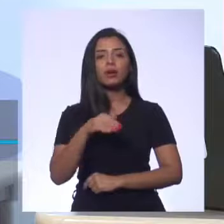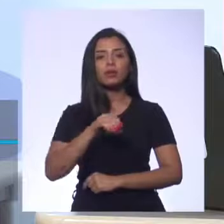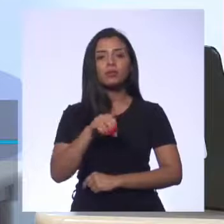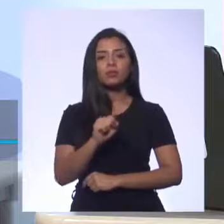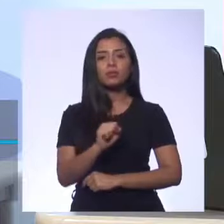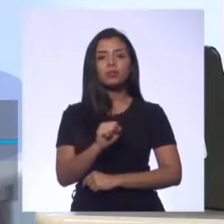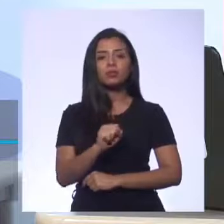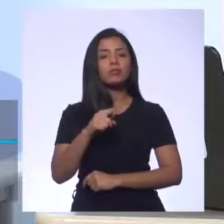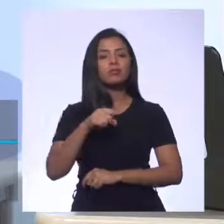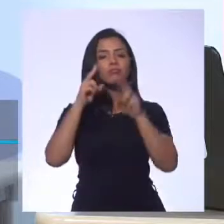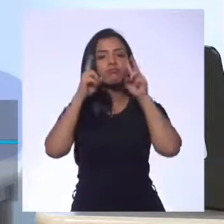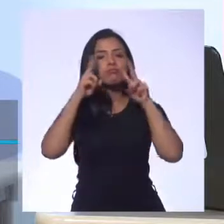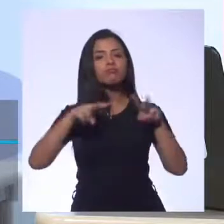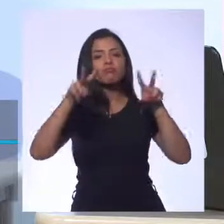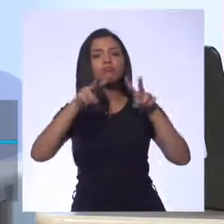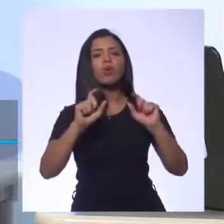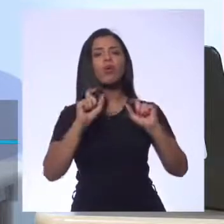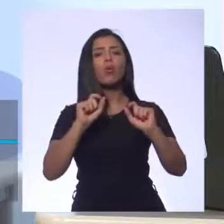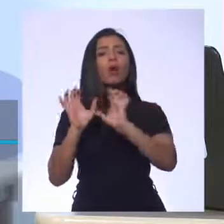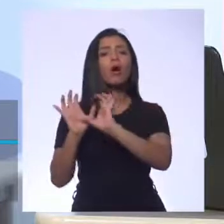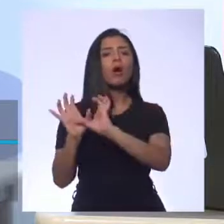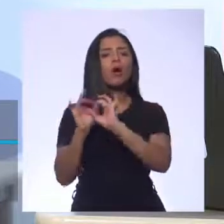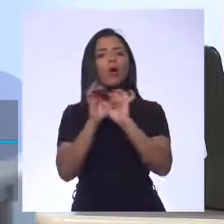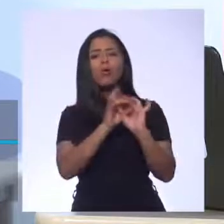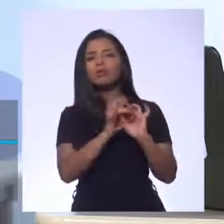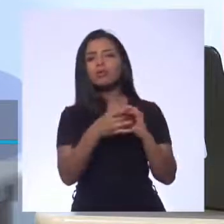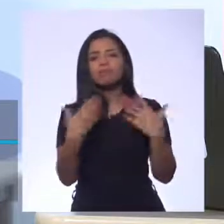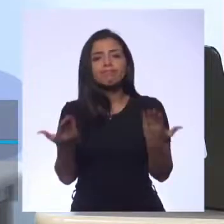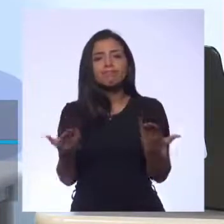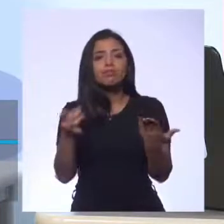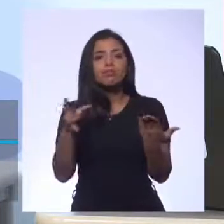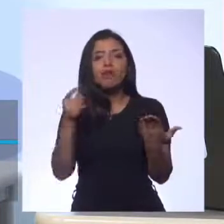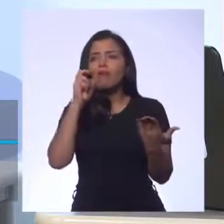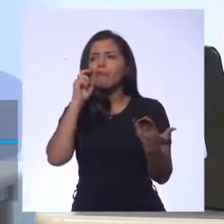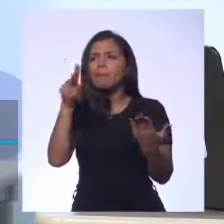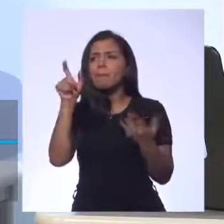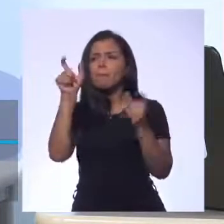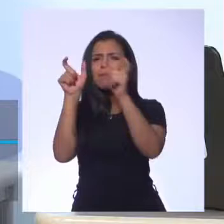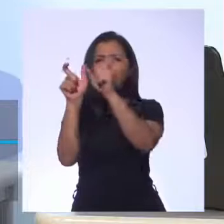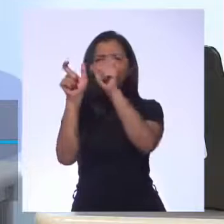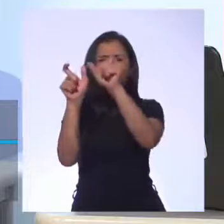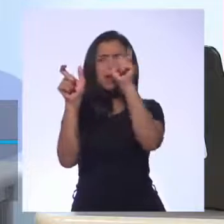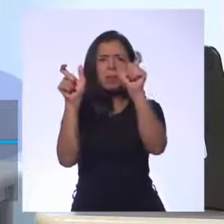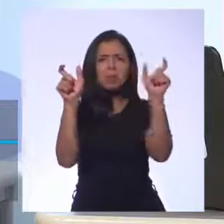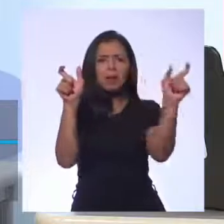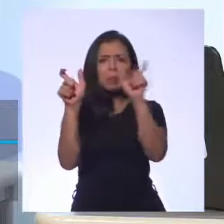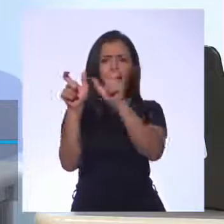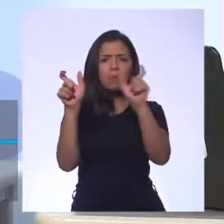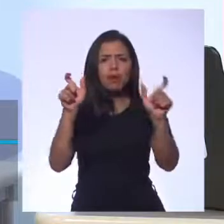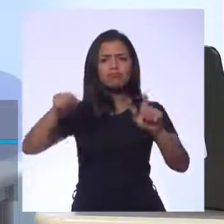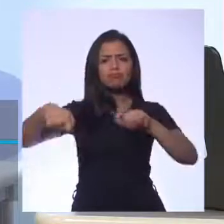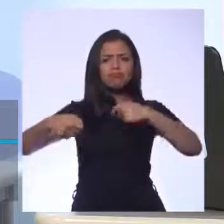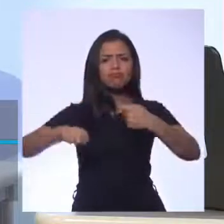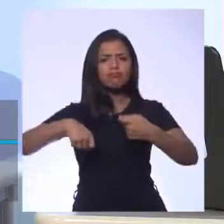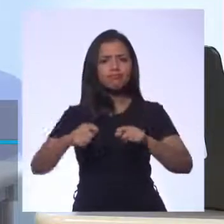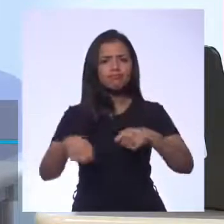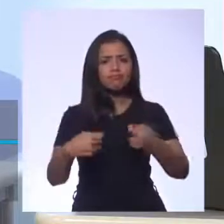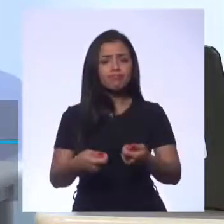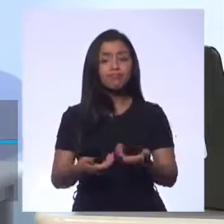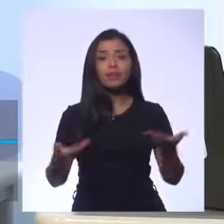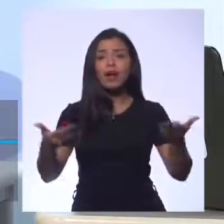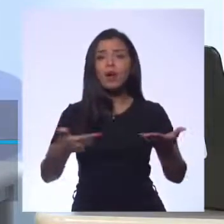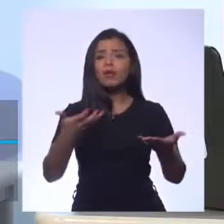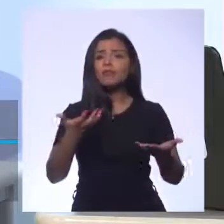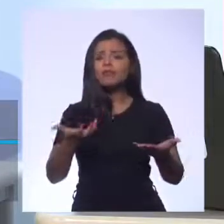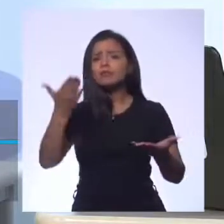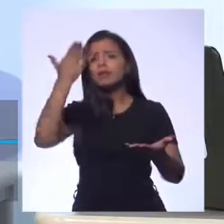aí o seguinte, qual o contexto? Nós só vimos palavras, uma ao lado da outra, e nós vamos agora, eu vou fazer duas